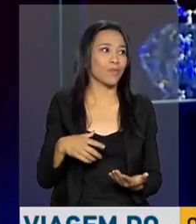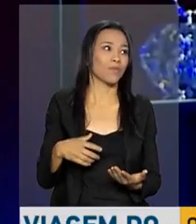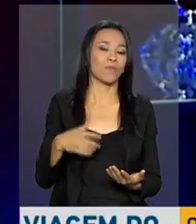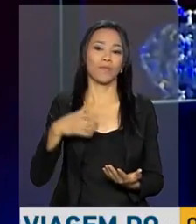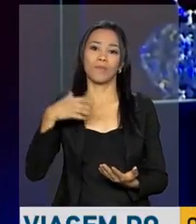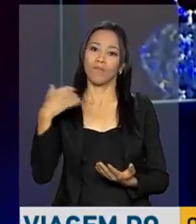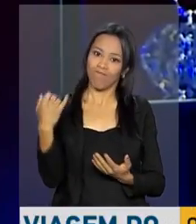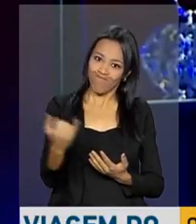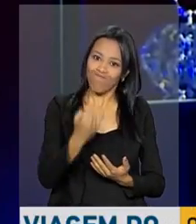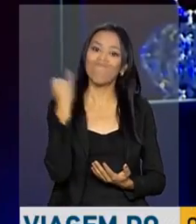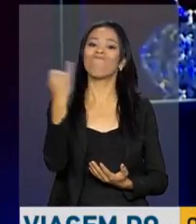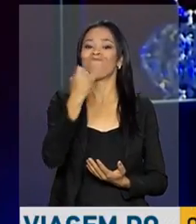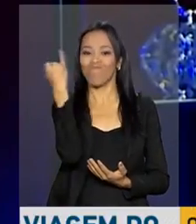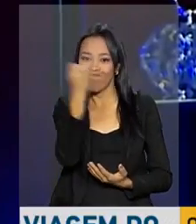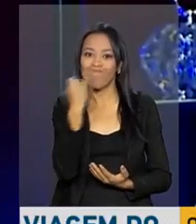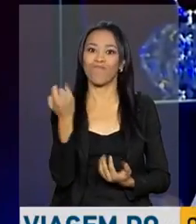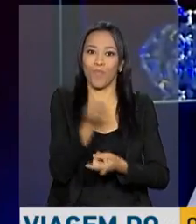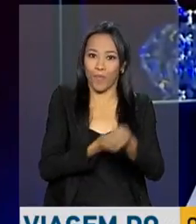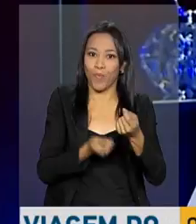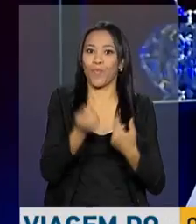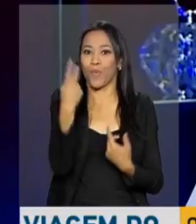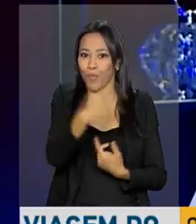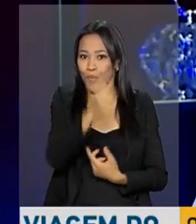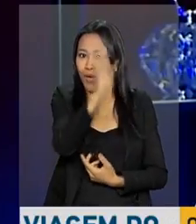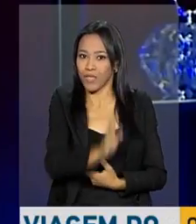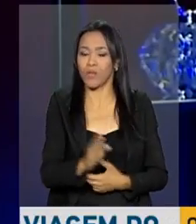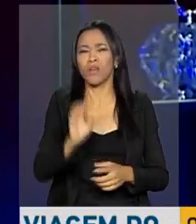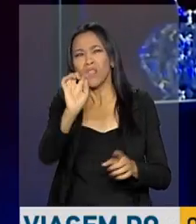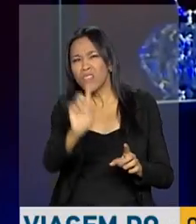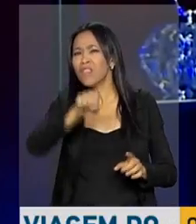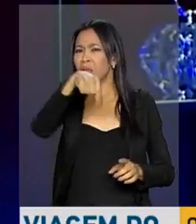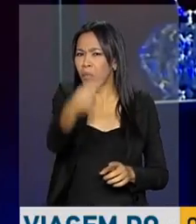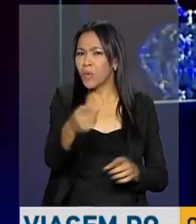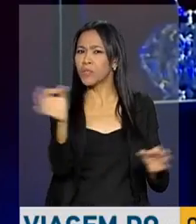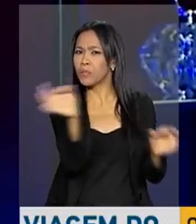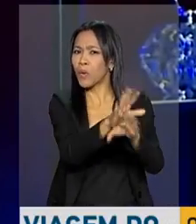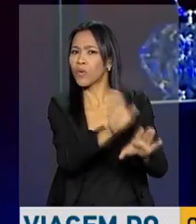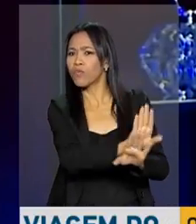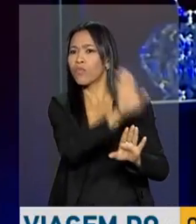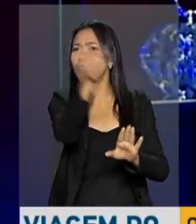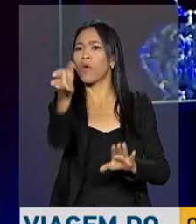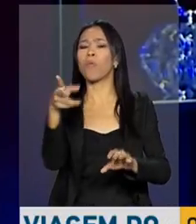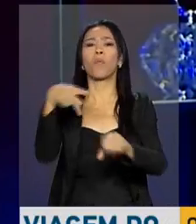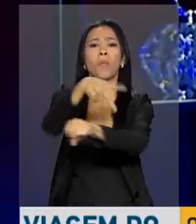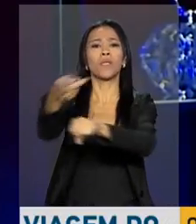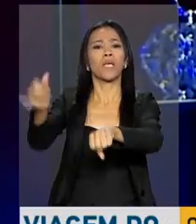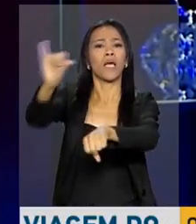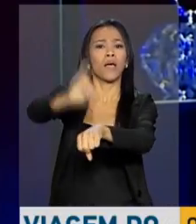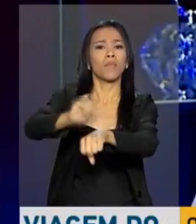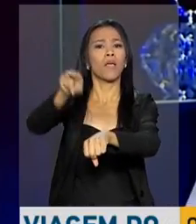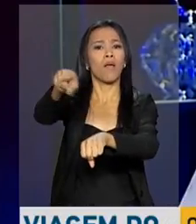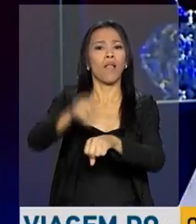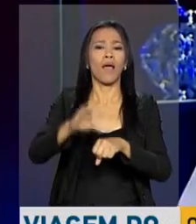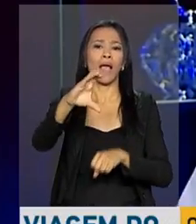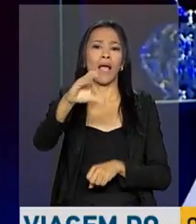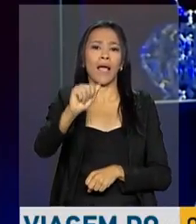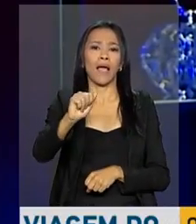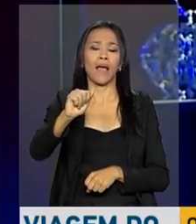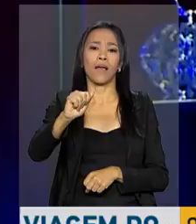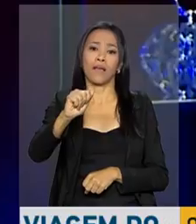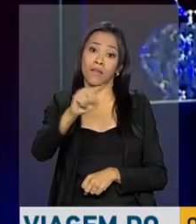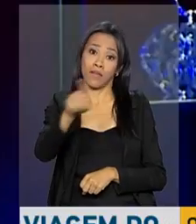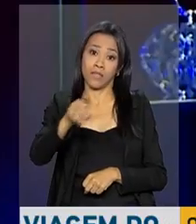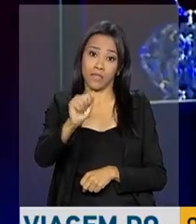o mercado brasileiro mais tarde quando passamos por astana capital do cazaquistão para abastecer